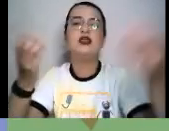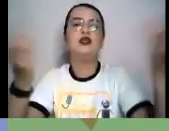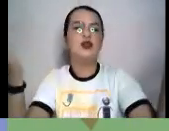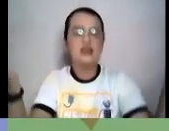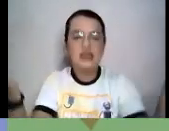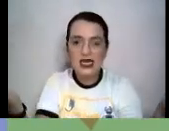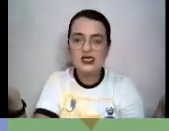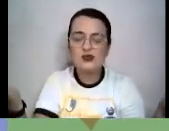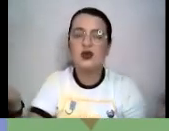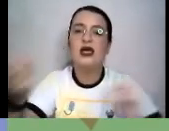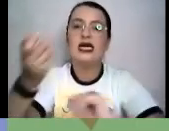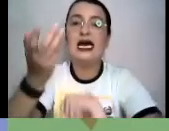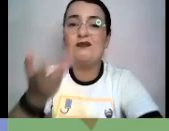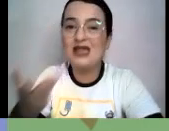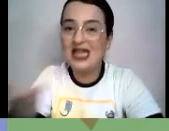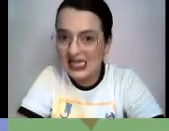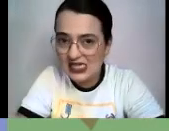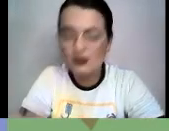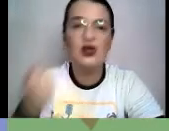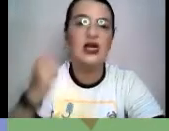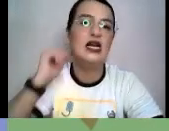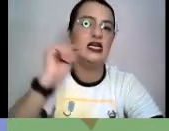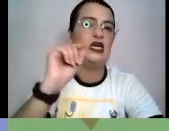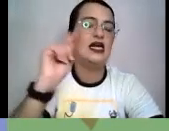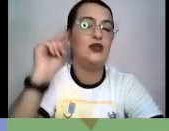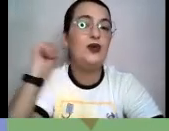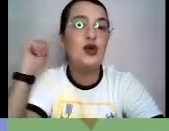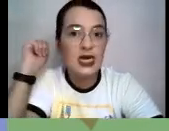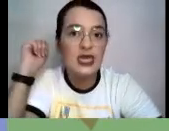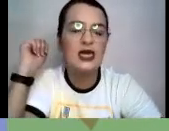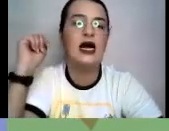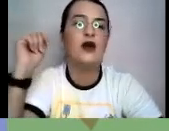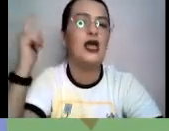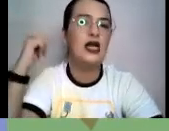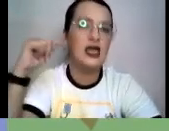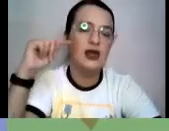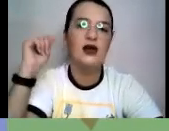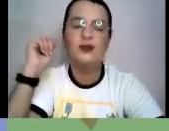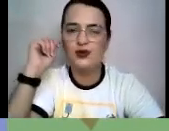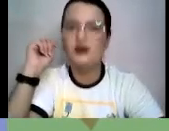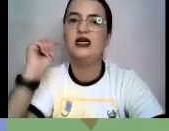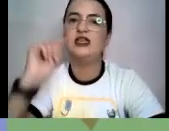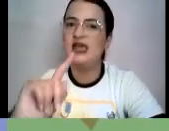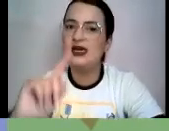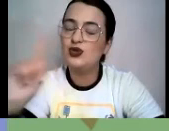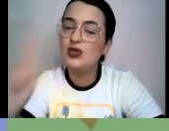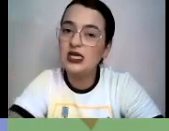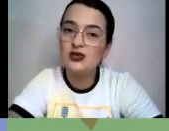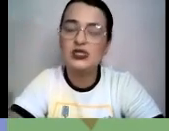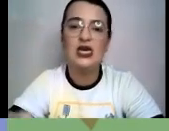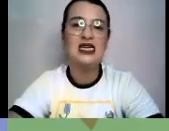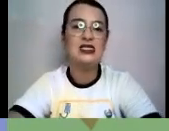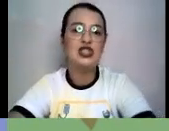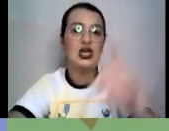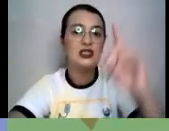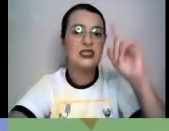capitalismo e o socialismo. Capitalismo liderado por quem? Alguém lembra? Por Estados